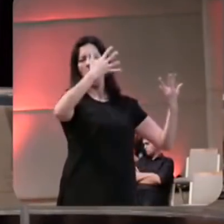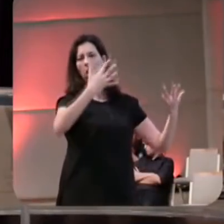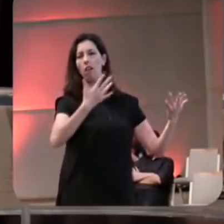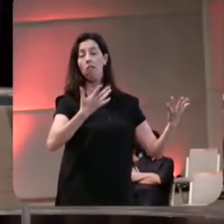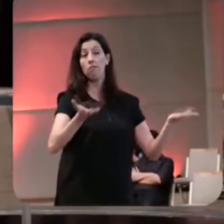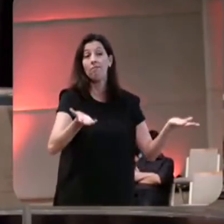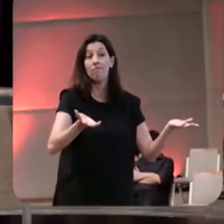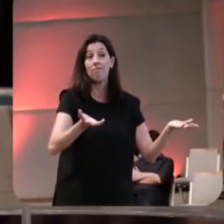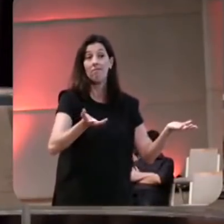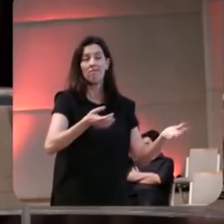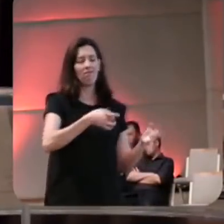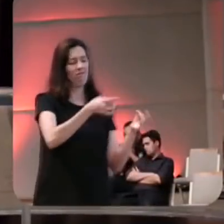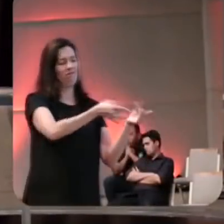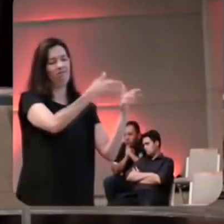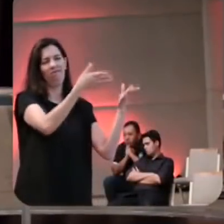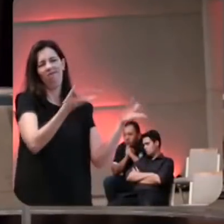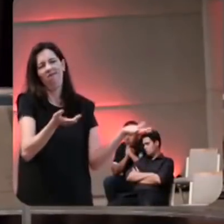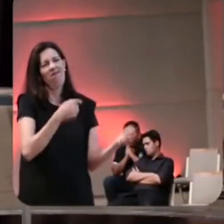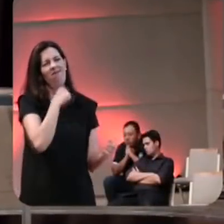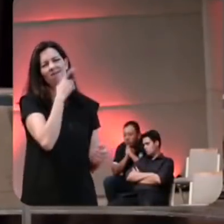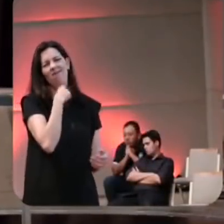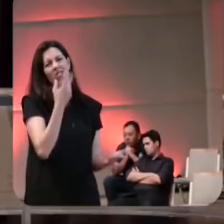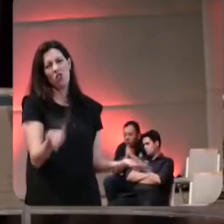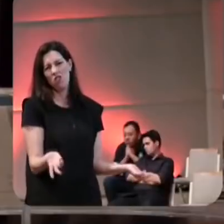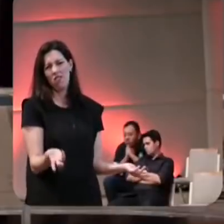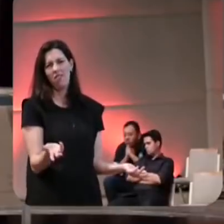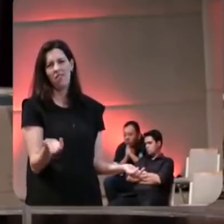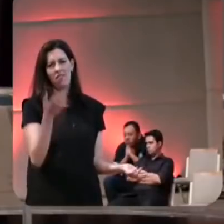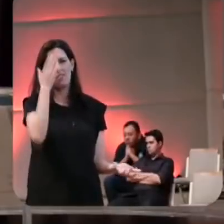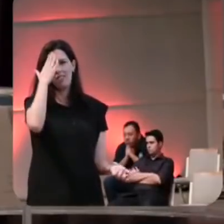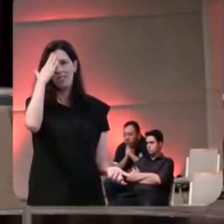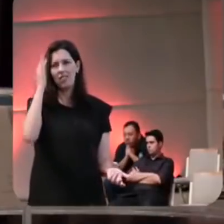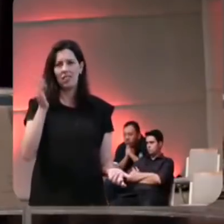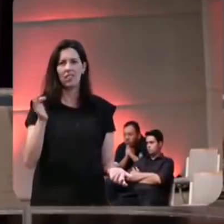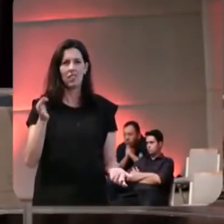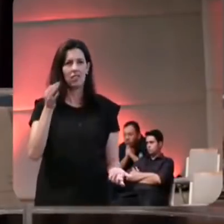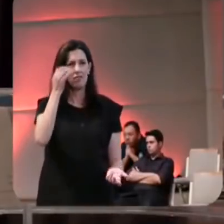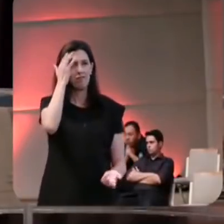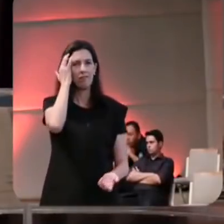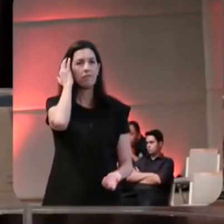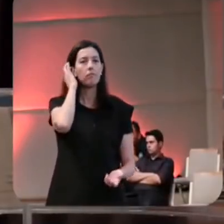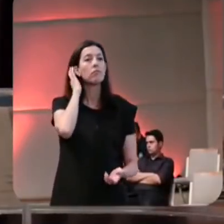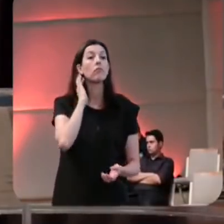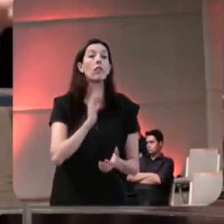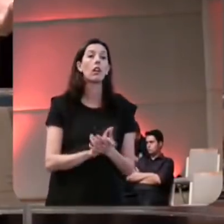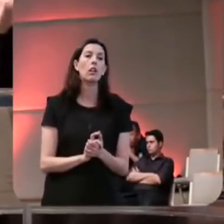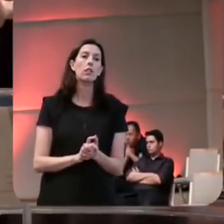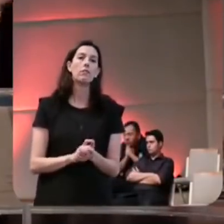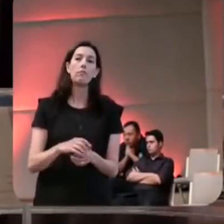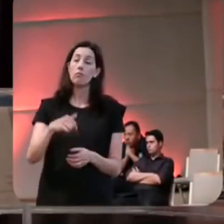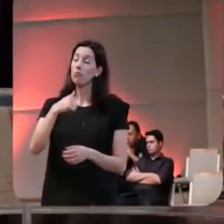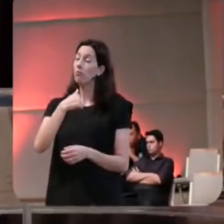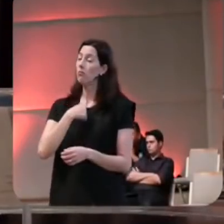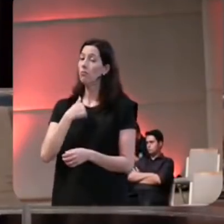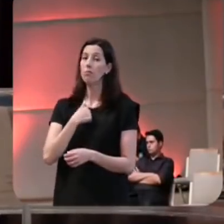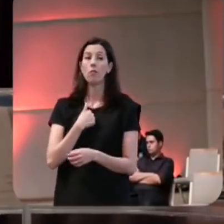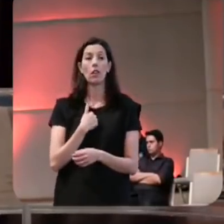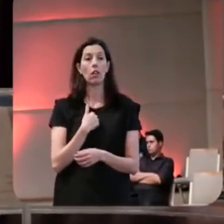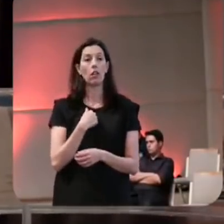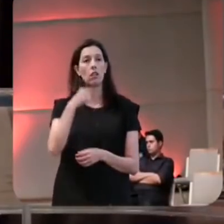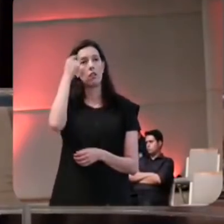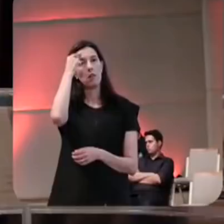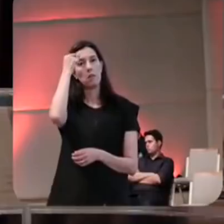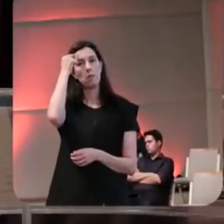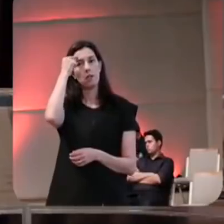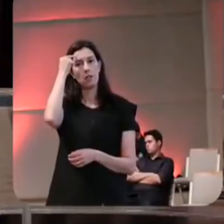Eu estava conversando com uma família, né, e disse para essa família, tempos atrás, falei, escuta, não vejo você mais